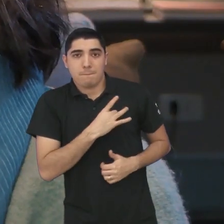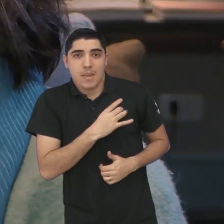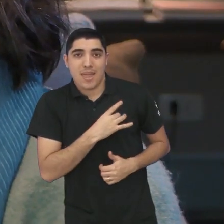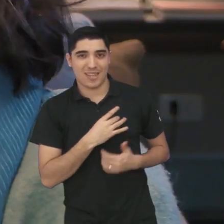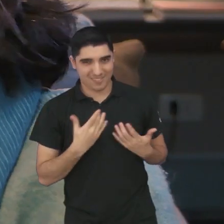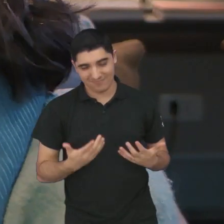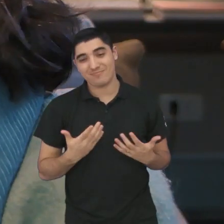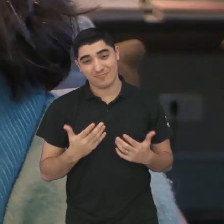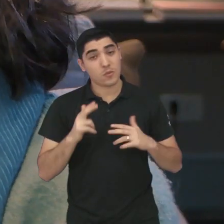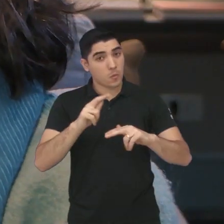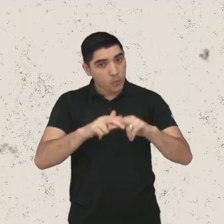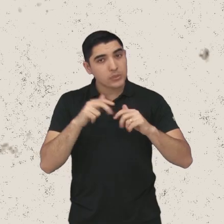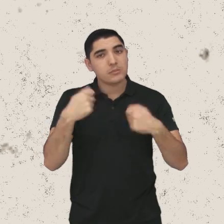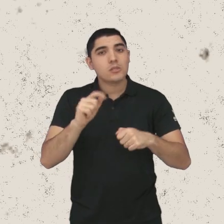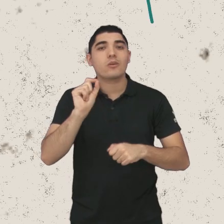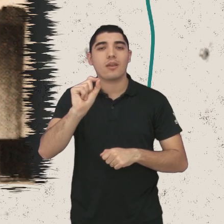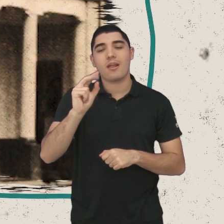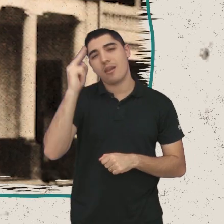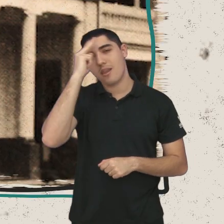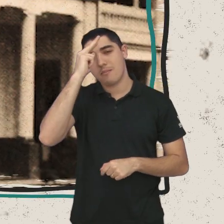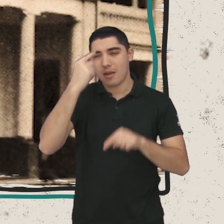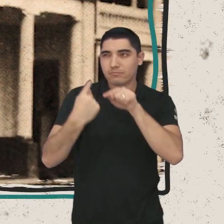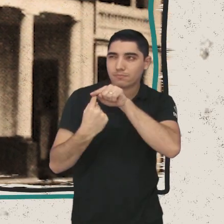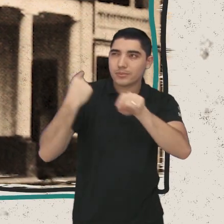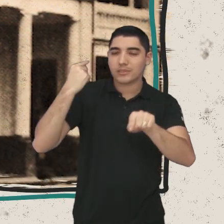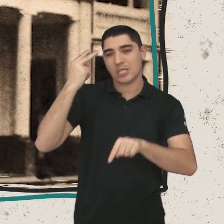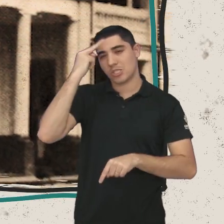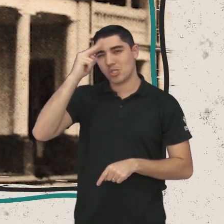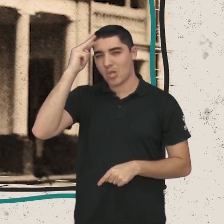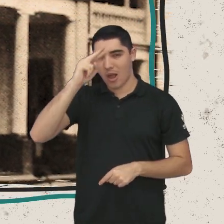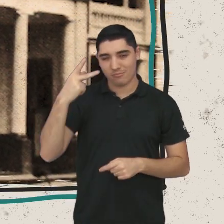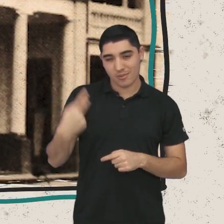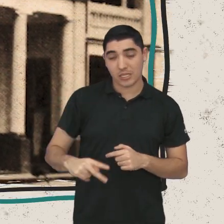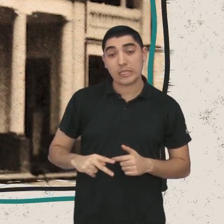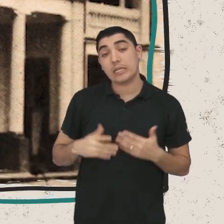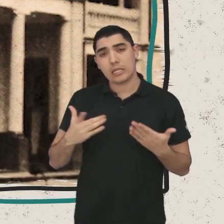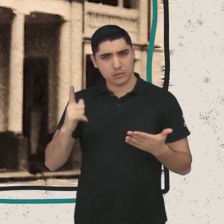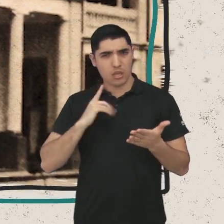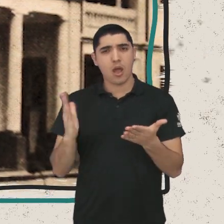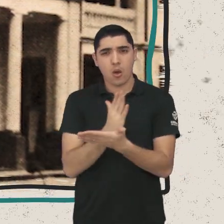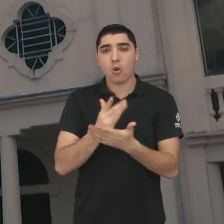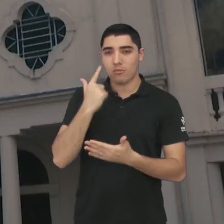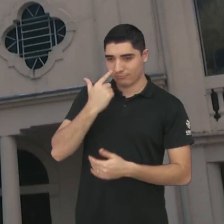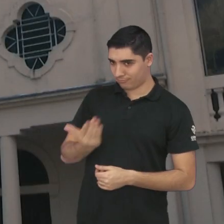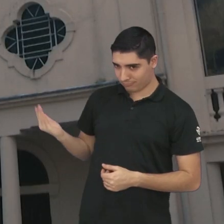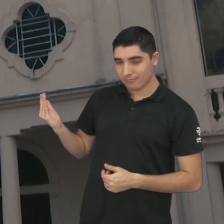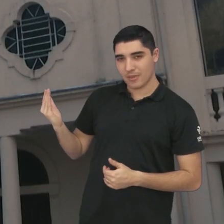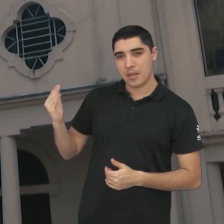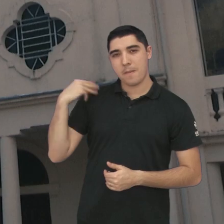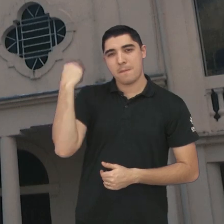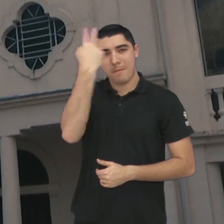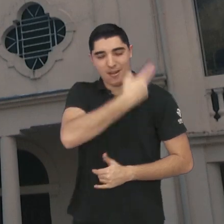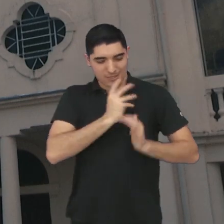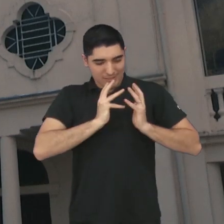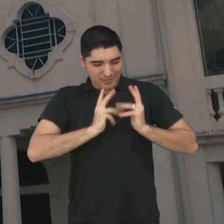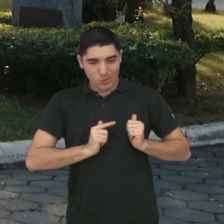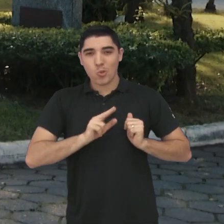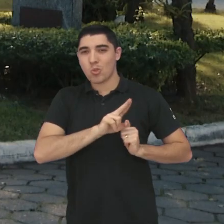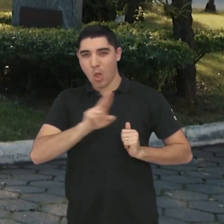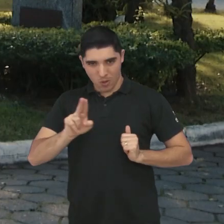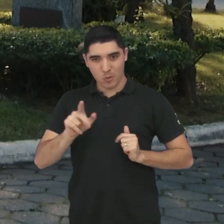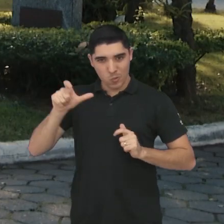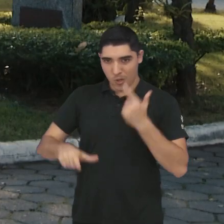contágio, da morte, e junto com esse movimento, um movimento de acolhida e de solidariedade. E até hoje a gente tem medo da doença, a gente